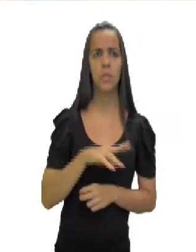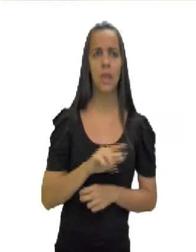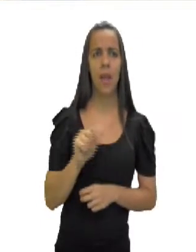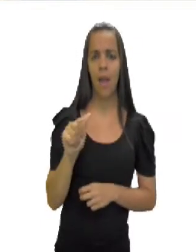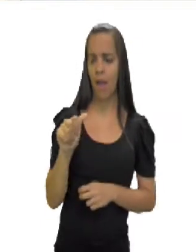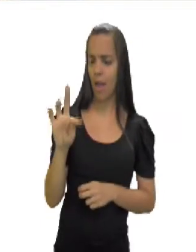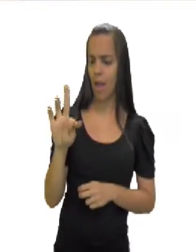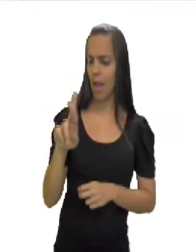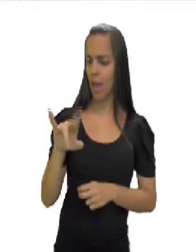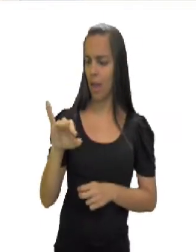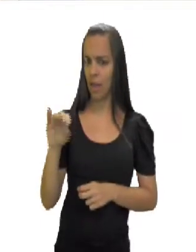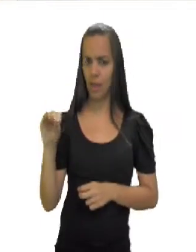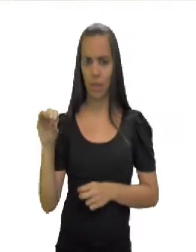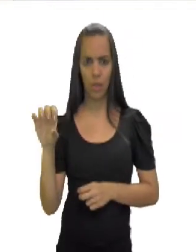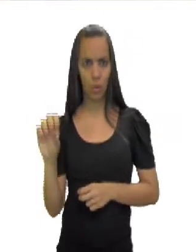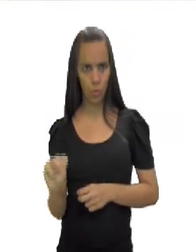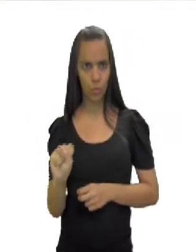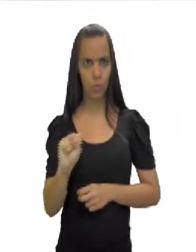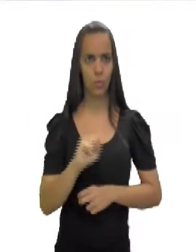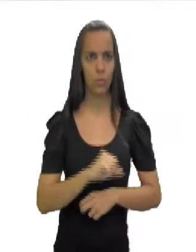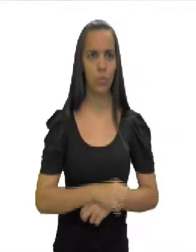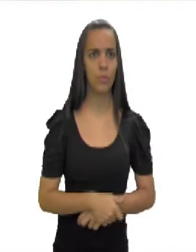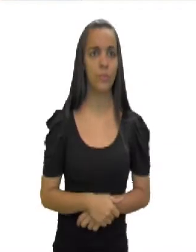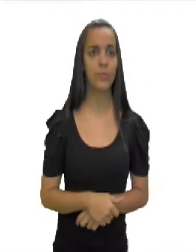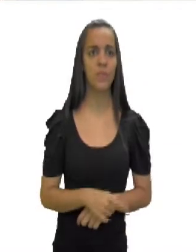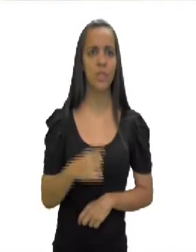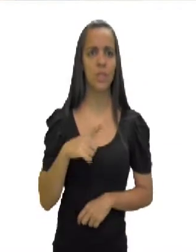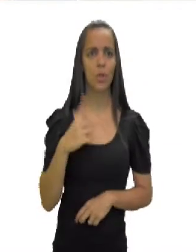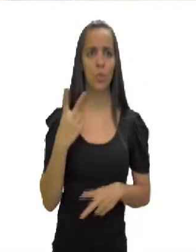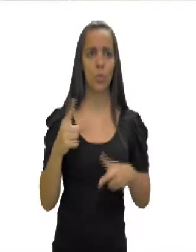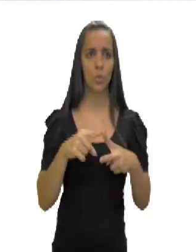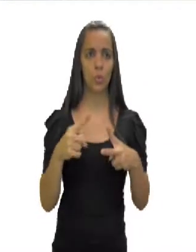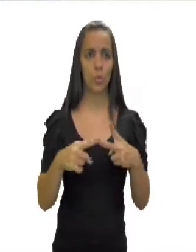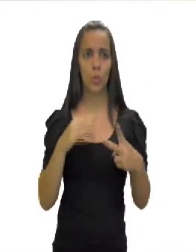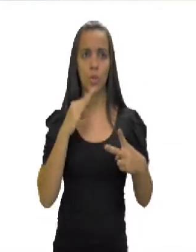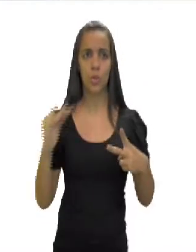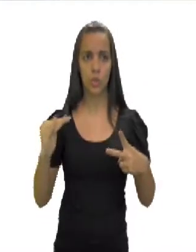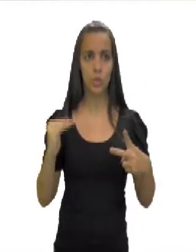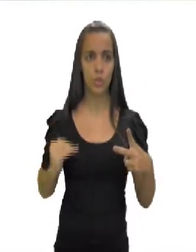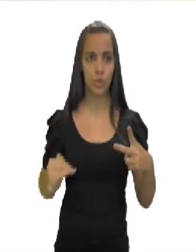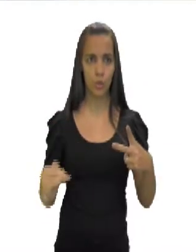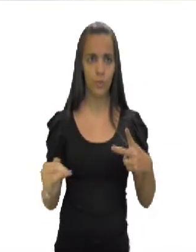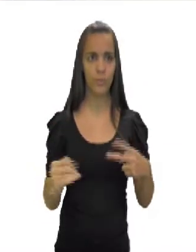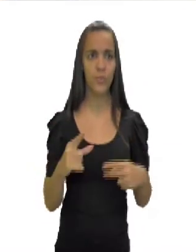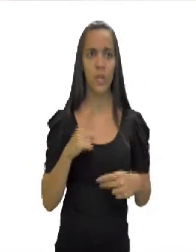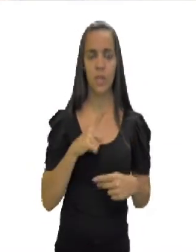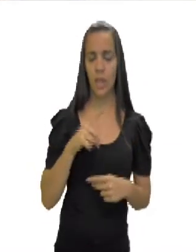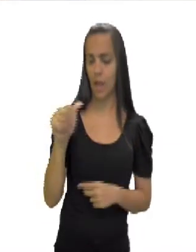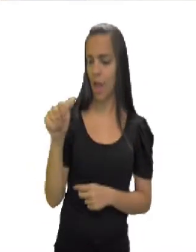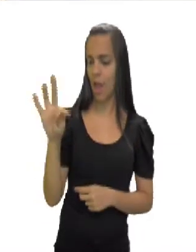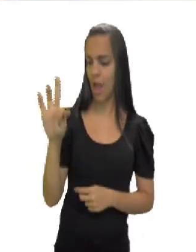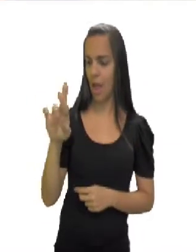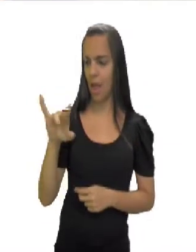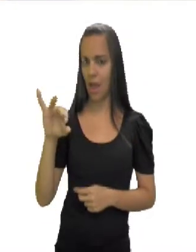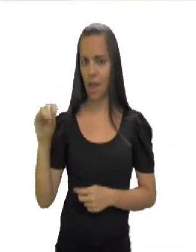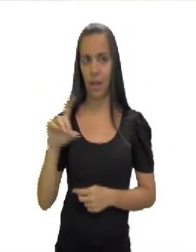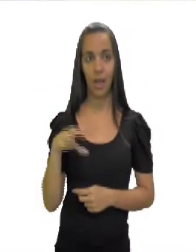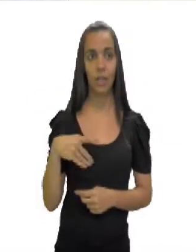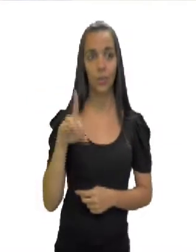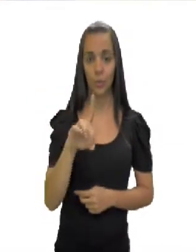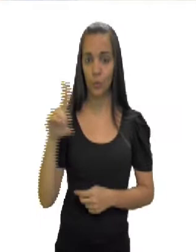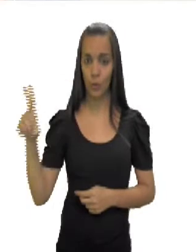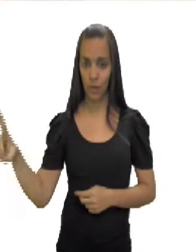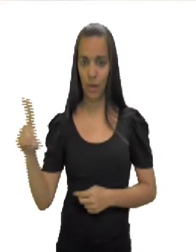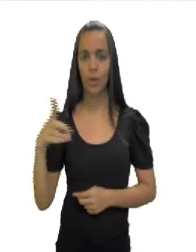as 2 de baixo são chamadas de ventrículos. Então, nós temos o átrio direito e o átrio